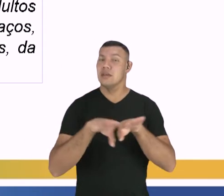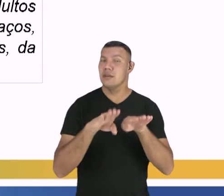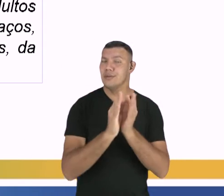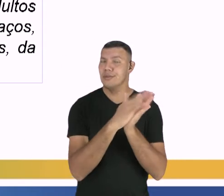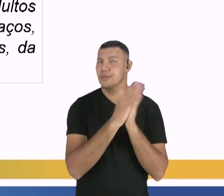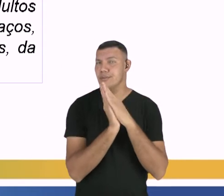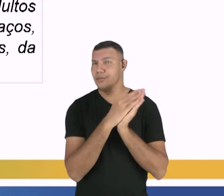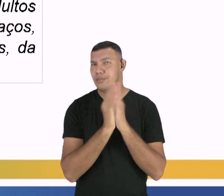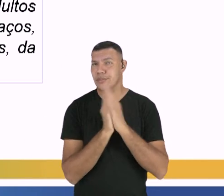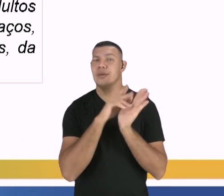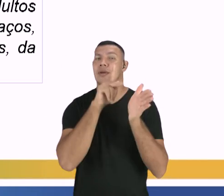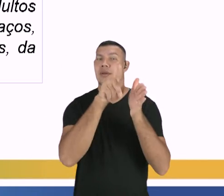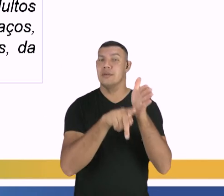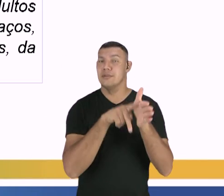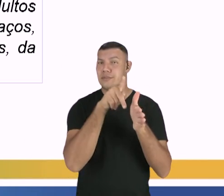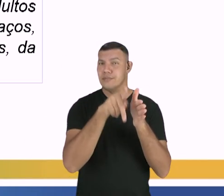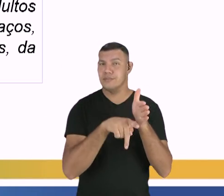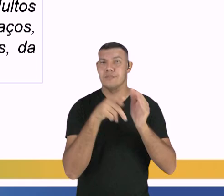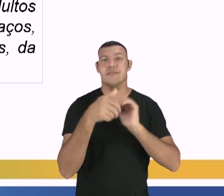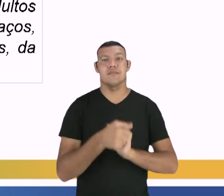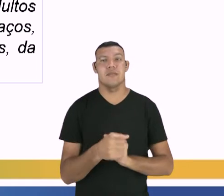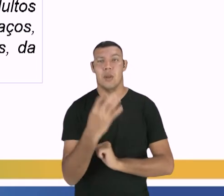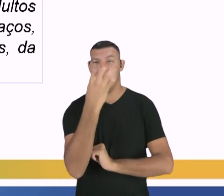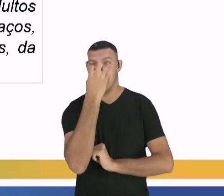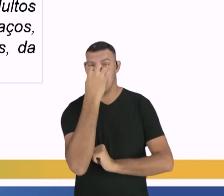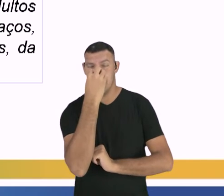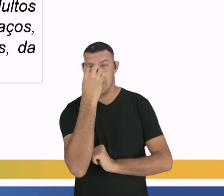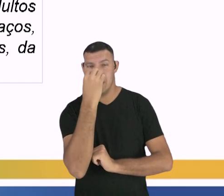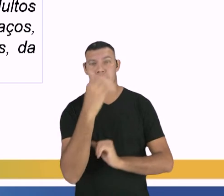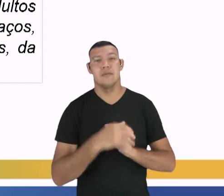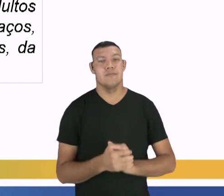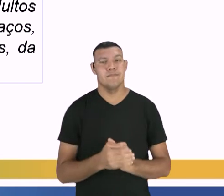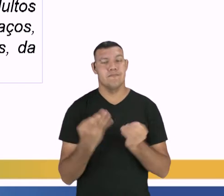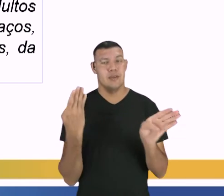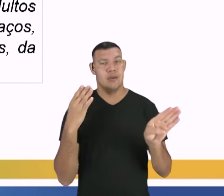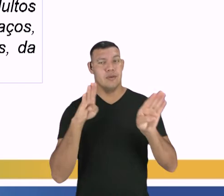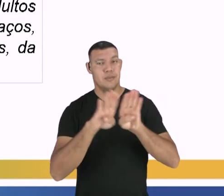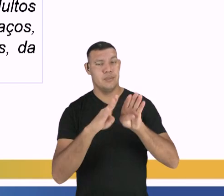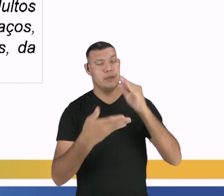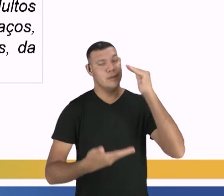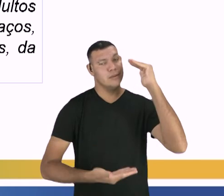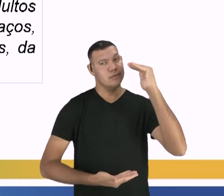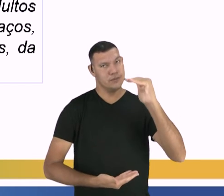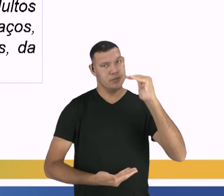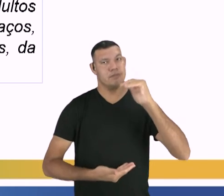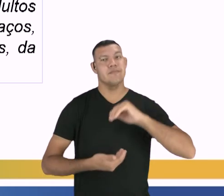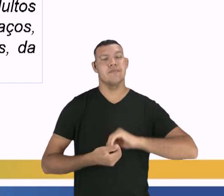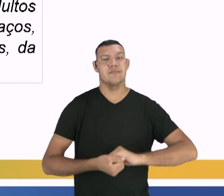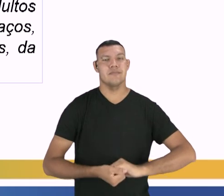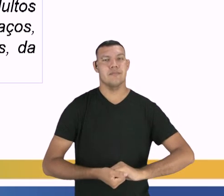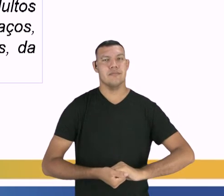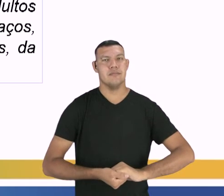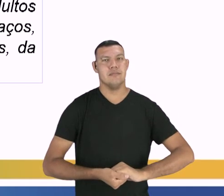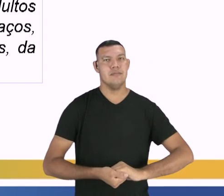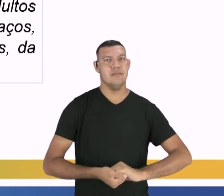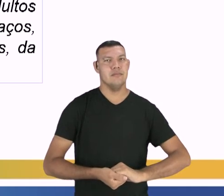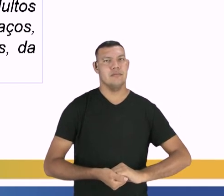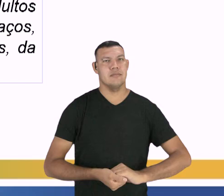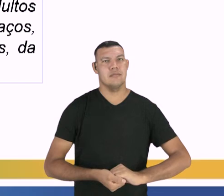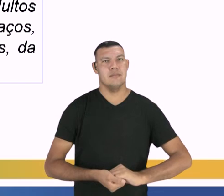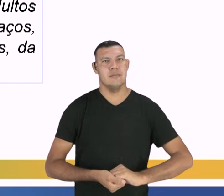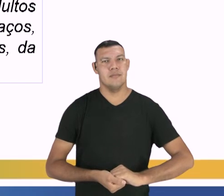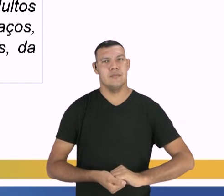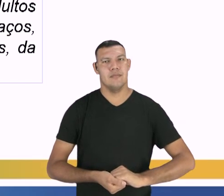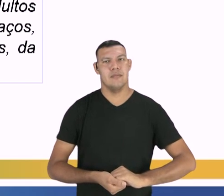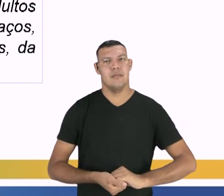bonecas, os trens e os palhaços fechados, sufocados em suas grandes caixas.